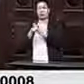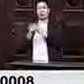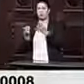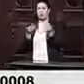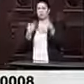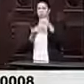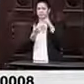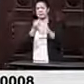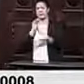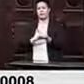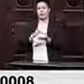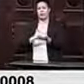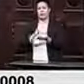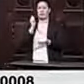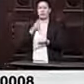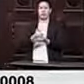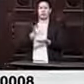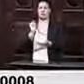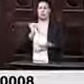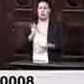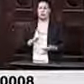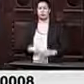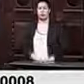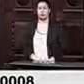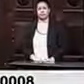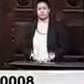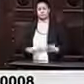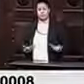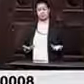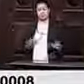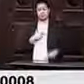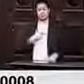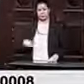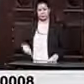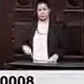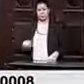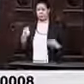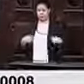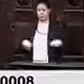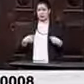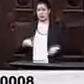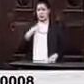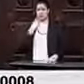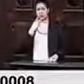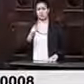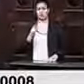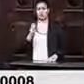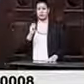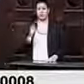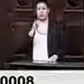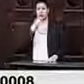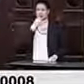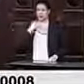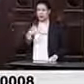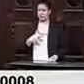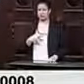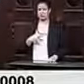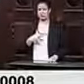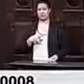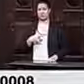é grande no estado. Deputado Paulo Ramos, por gentileza. Então, senhor presidente, é preciso dizer que,